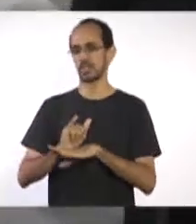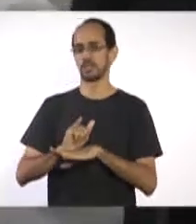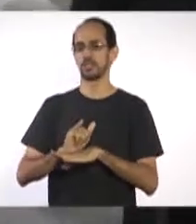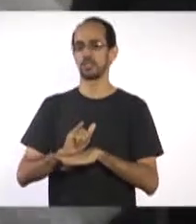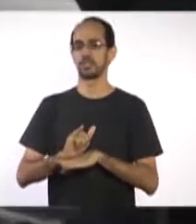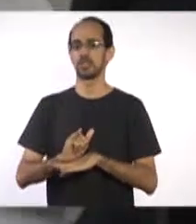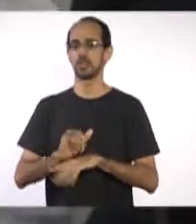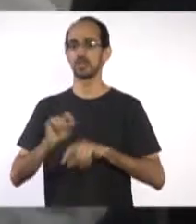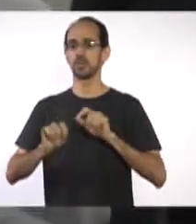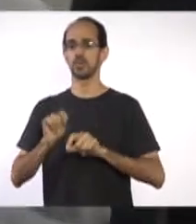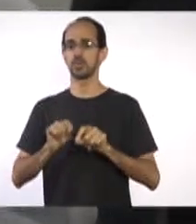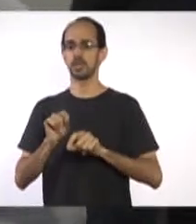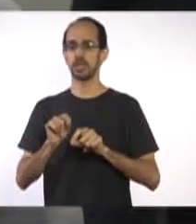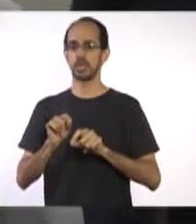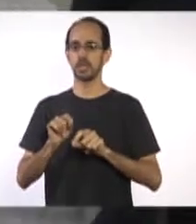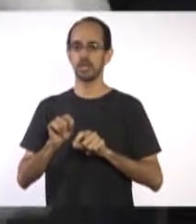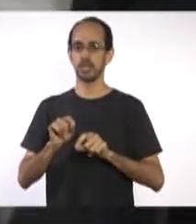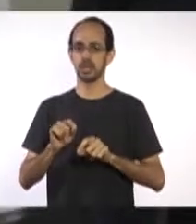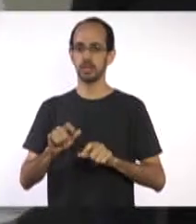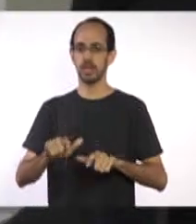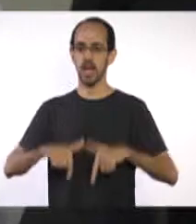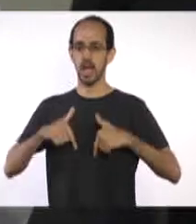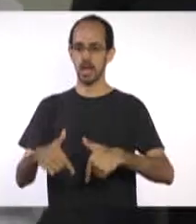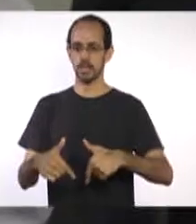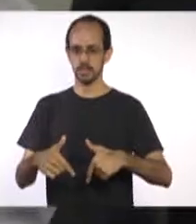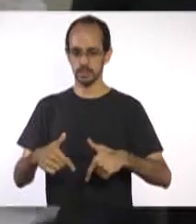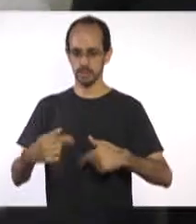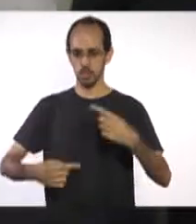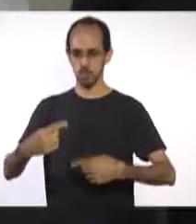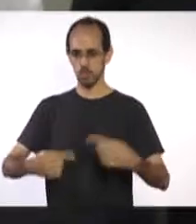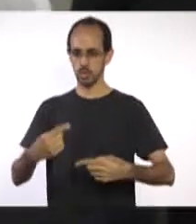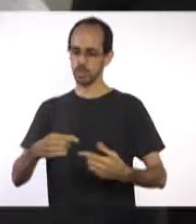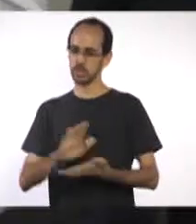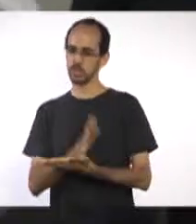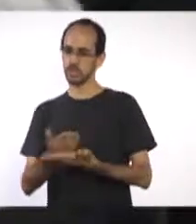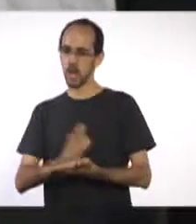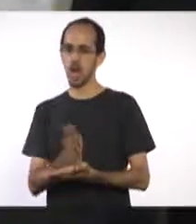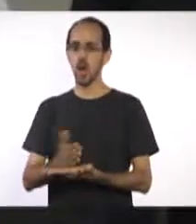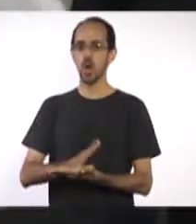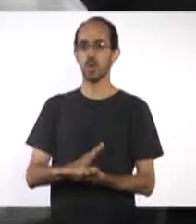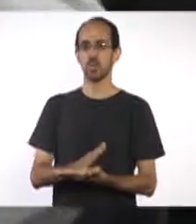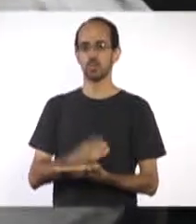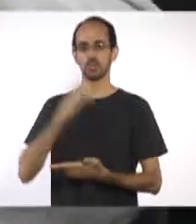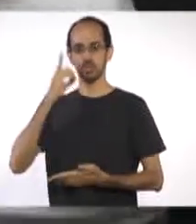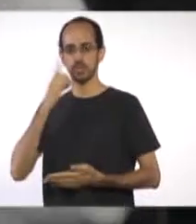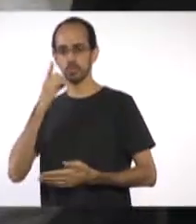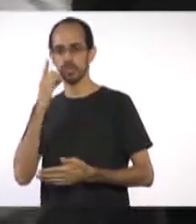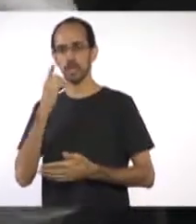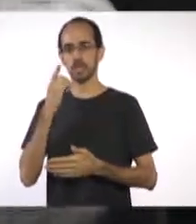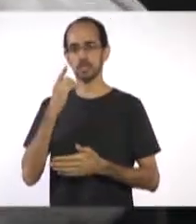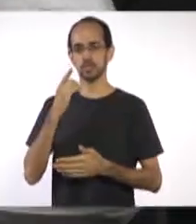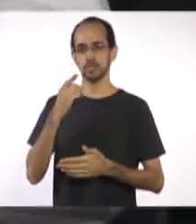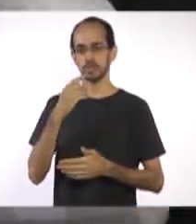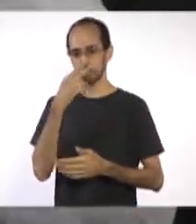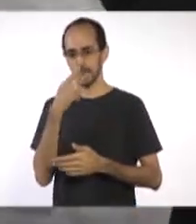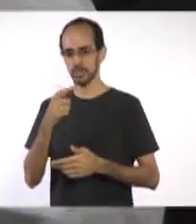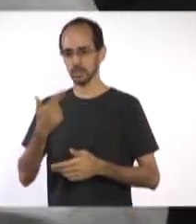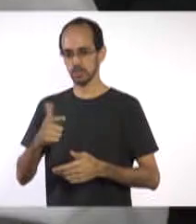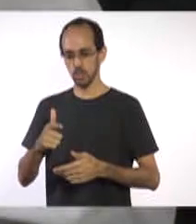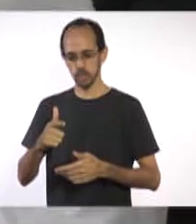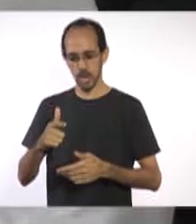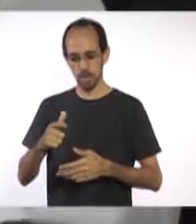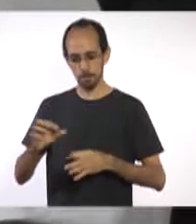de eficácia da ação política de determinados membros que realmente mostra-se não estar preparado,